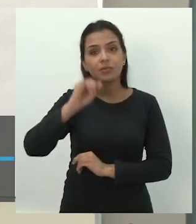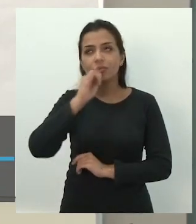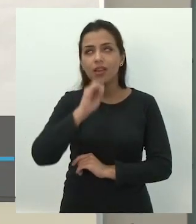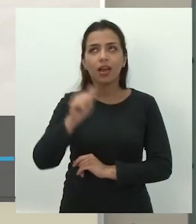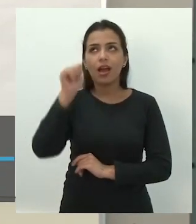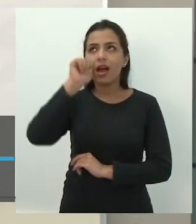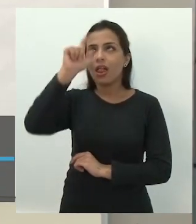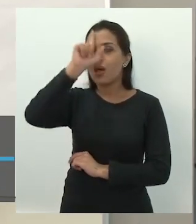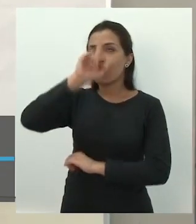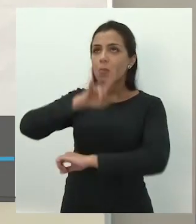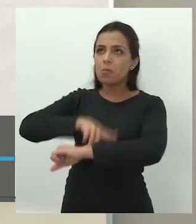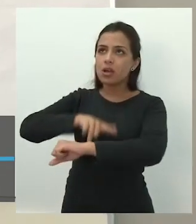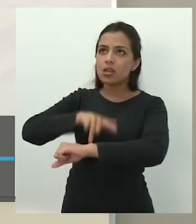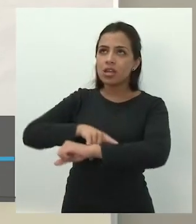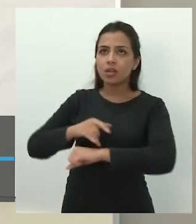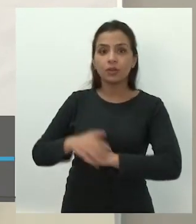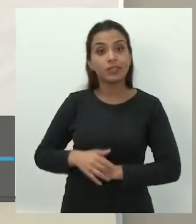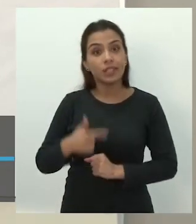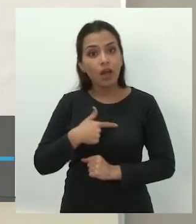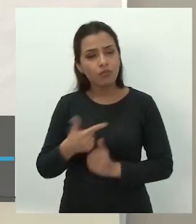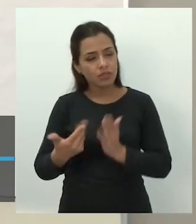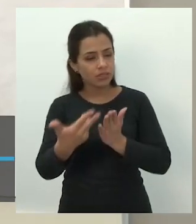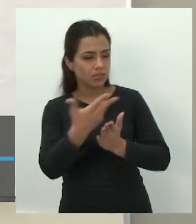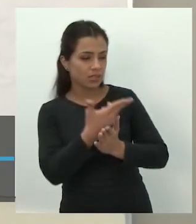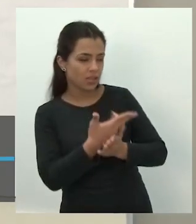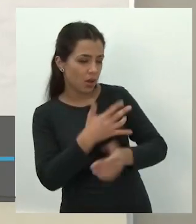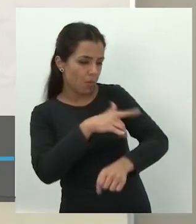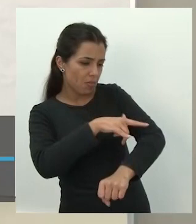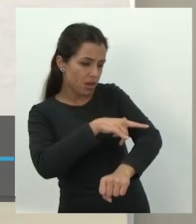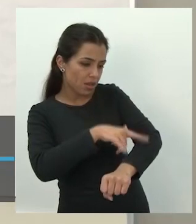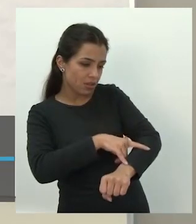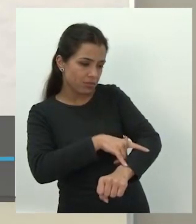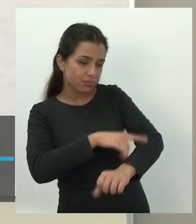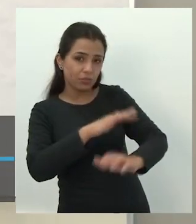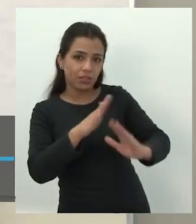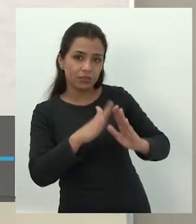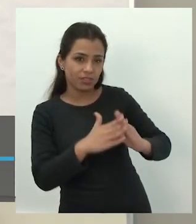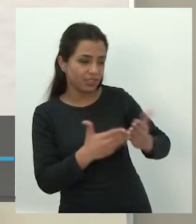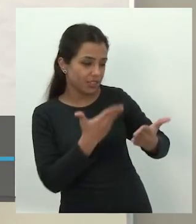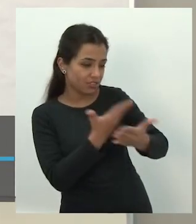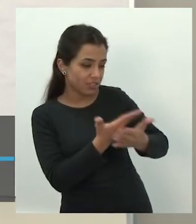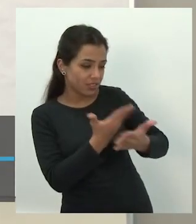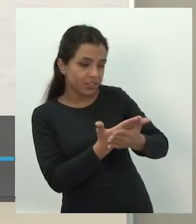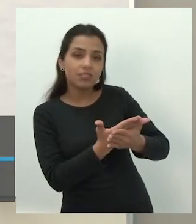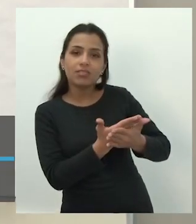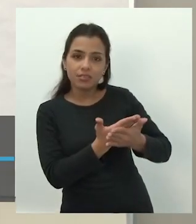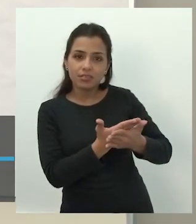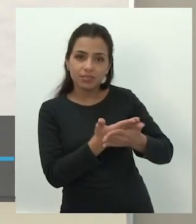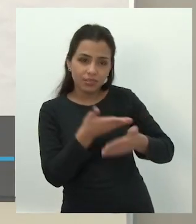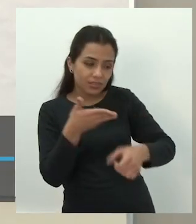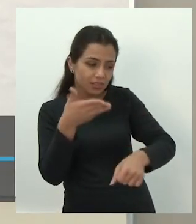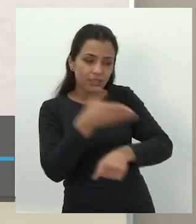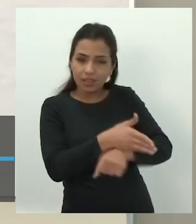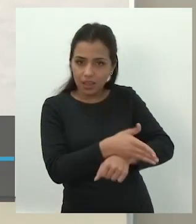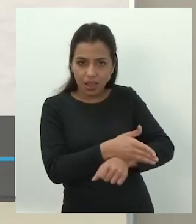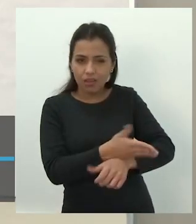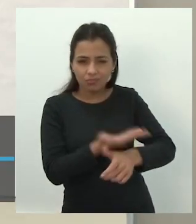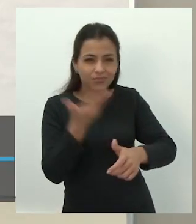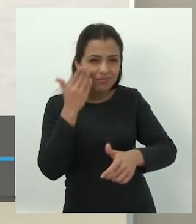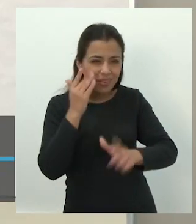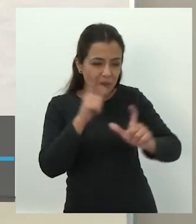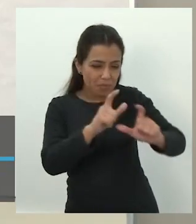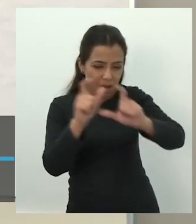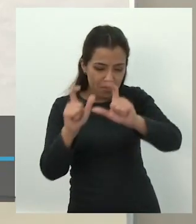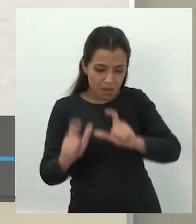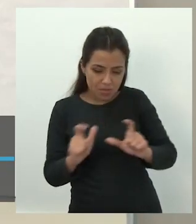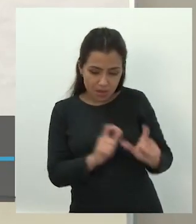banheiro, o local, né, sei lá, a escola ou a igreja, sei lá, o local onde ela aparece, né? Tá bom? Então,